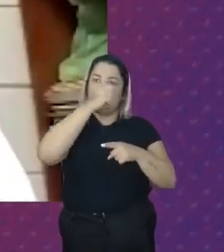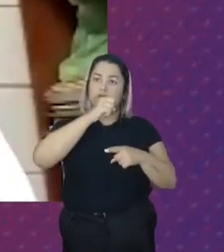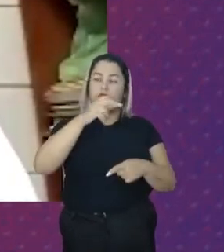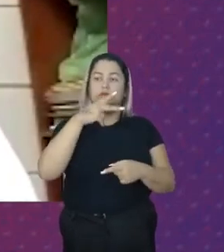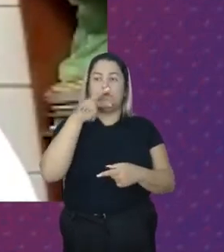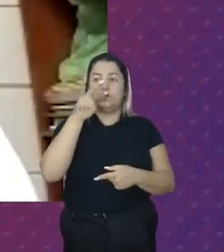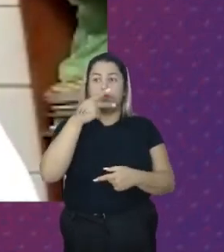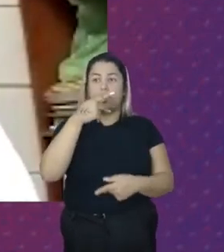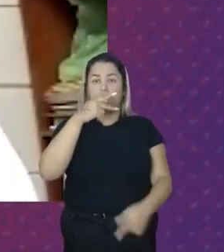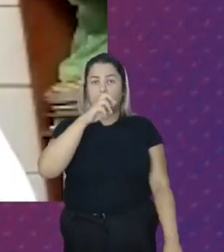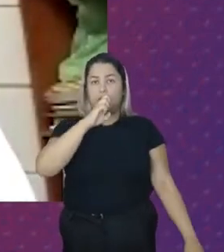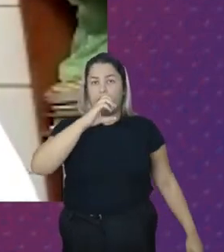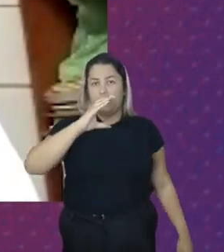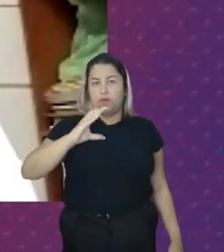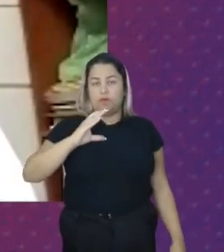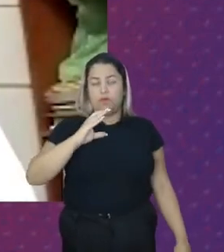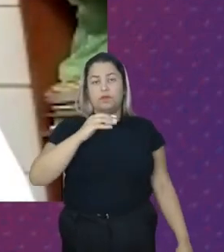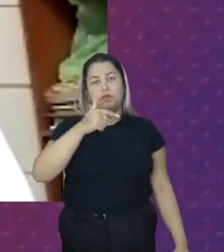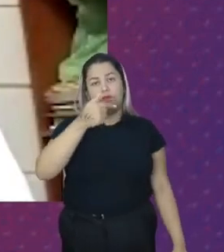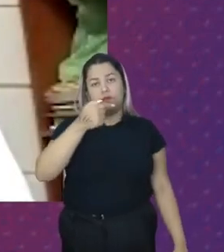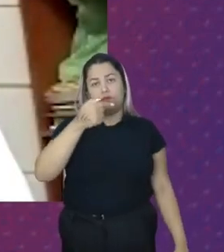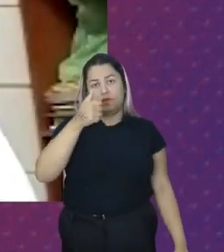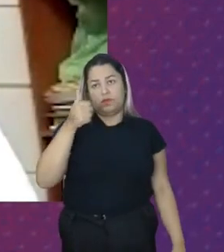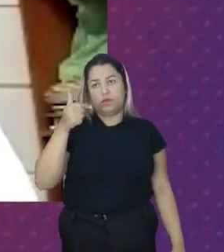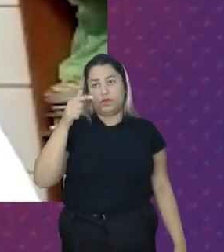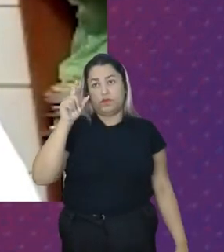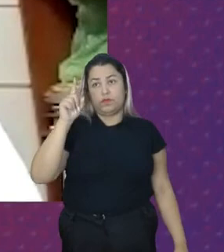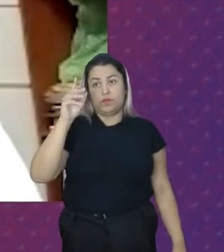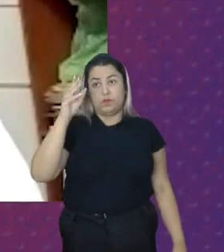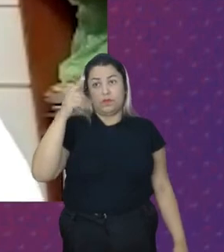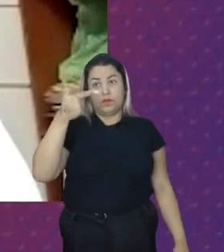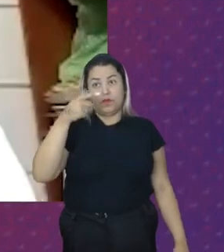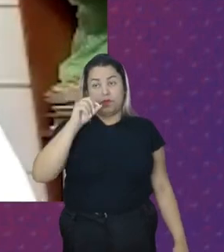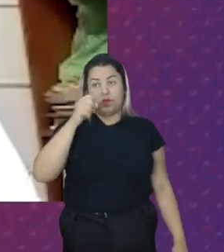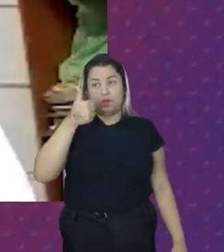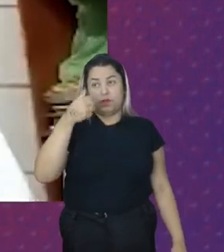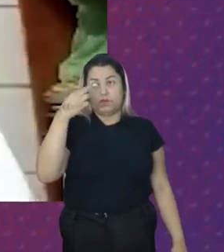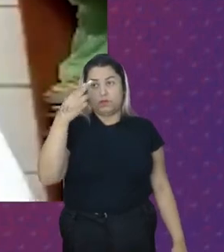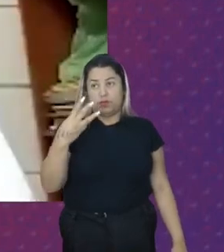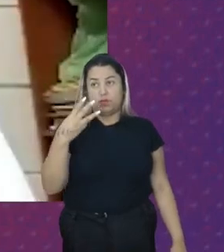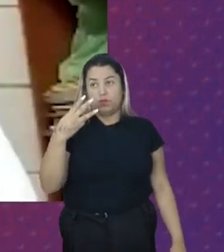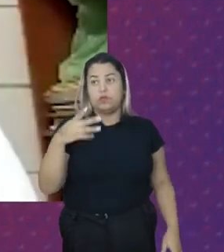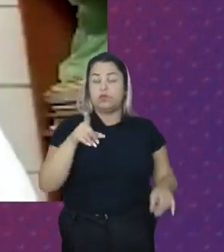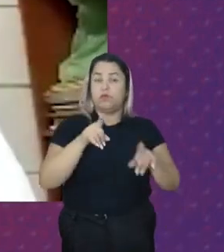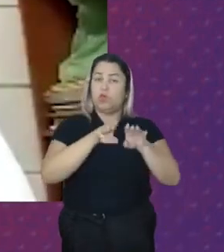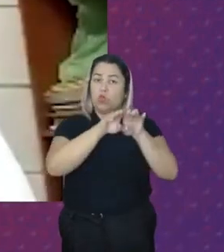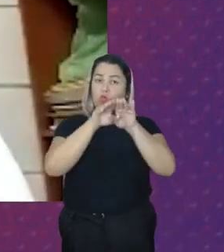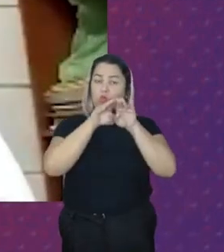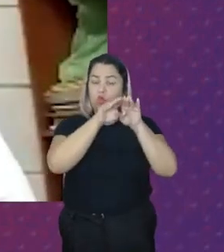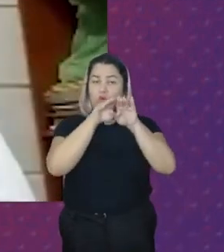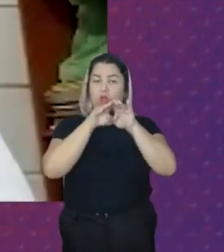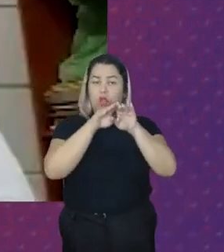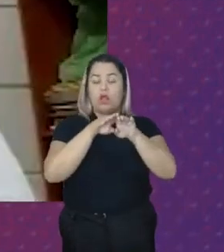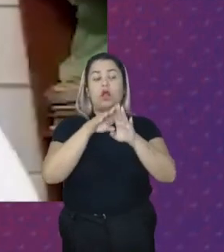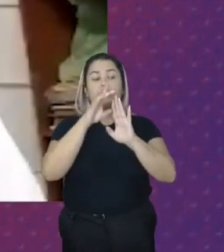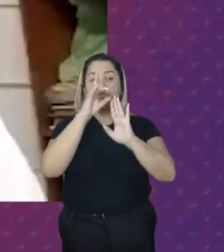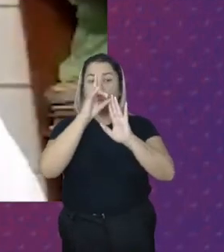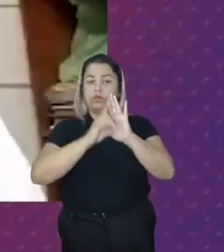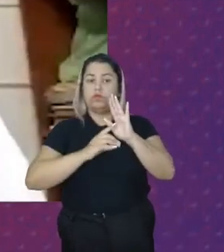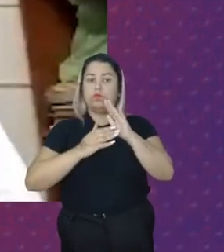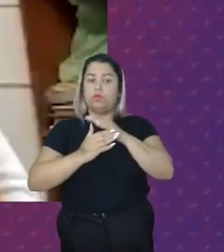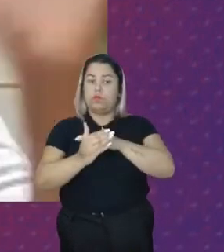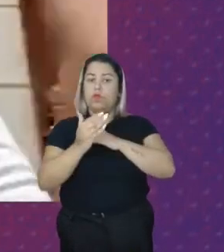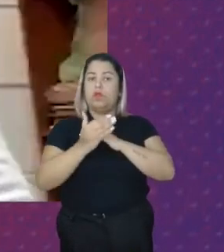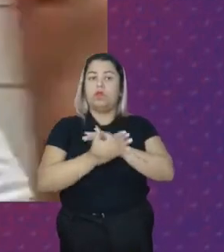agora Que é da PEC A PEC 72 Barra 2013 Igualou os nossos direitos No momento Que foi promulgado